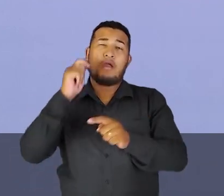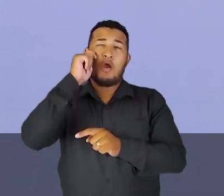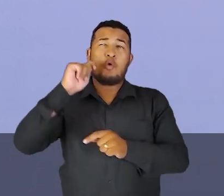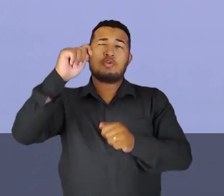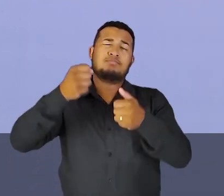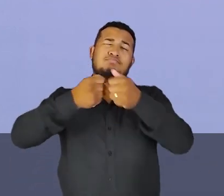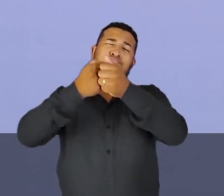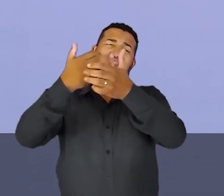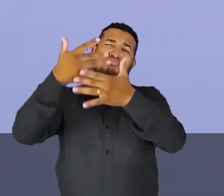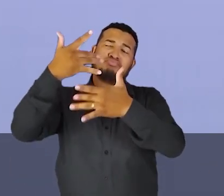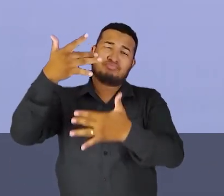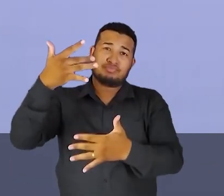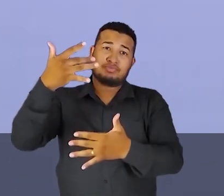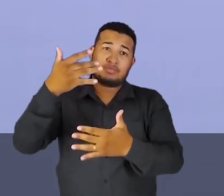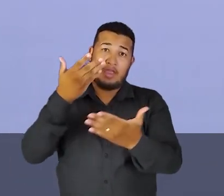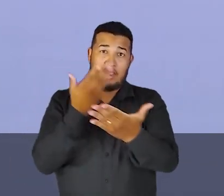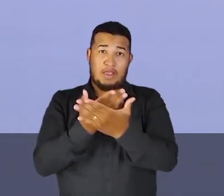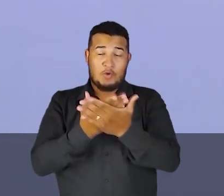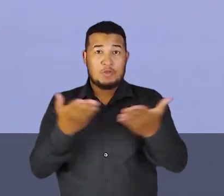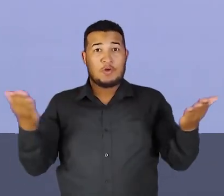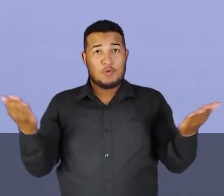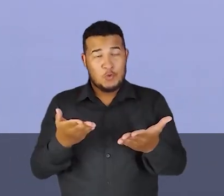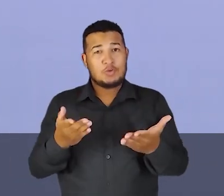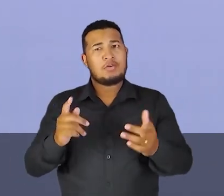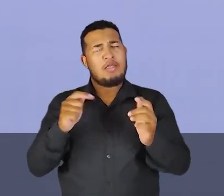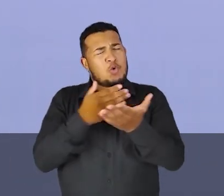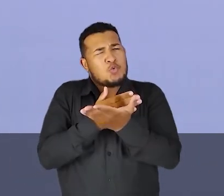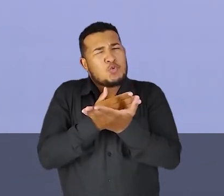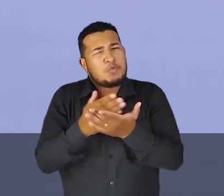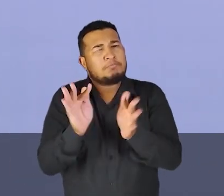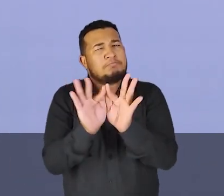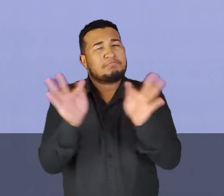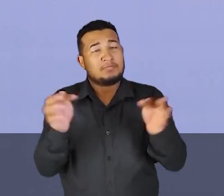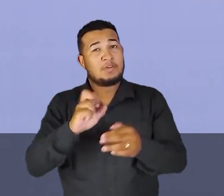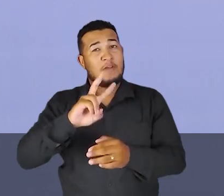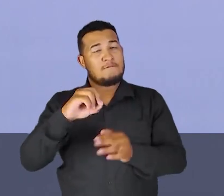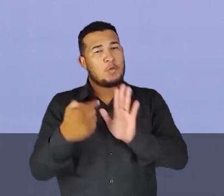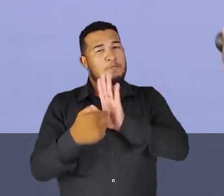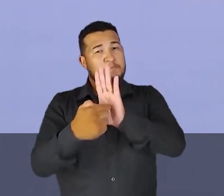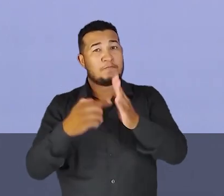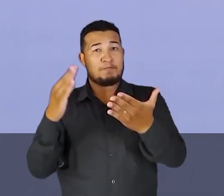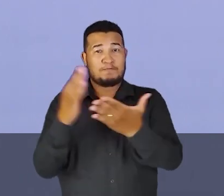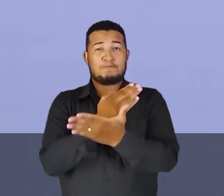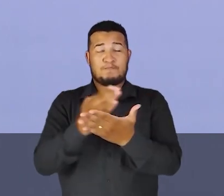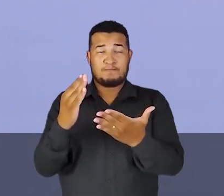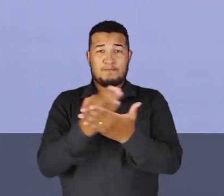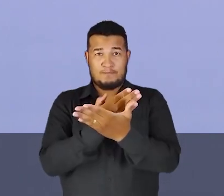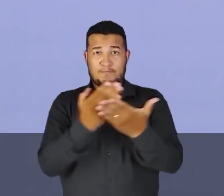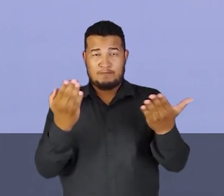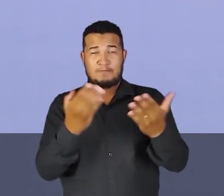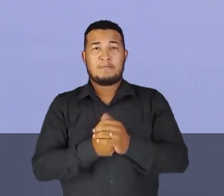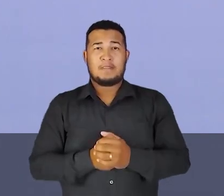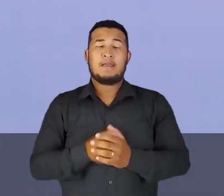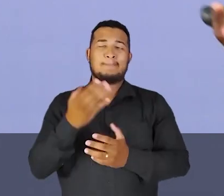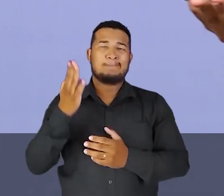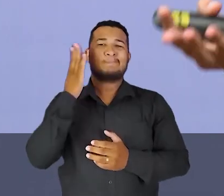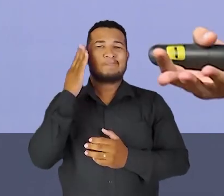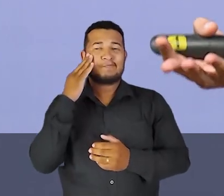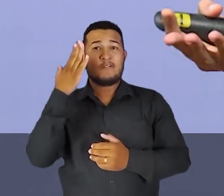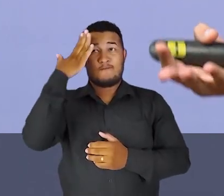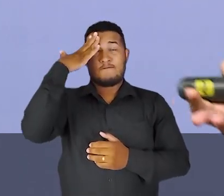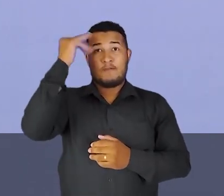autores capixabas, nesta aula, que é bem introdutória, eu vou apresentar alguns para vocês. É claro que o